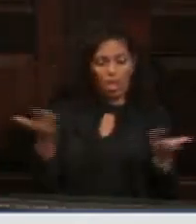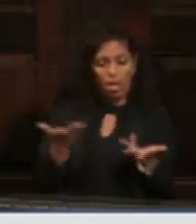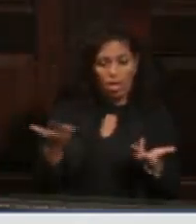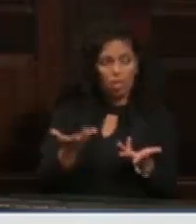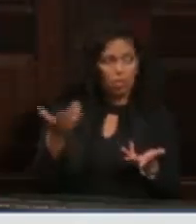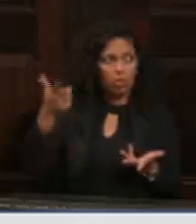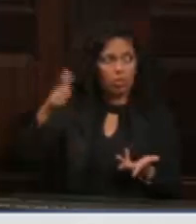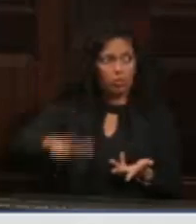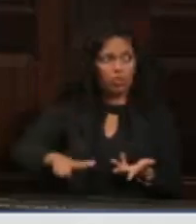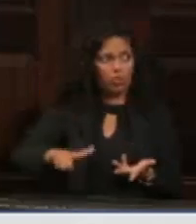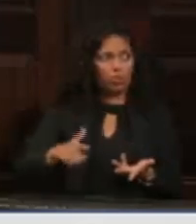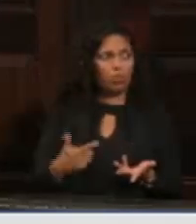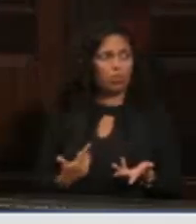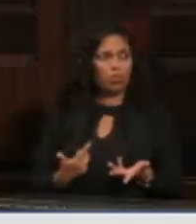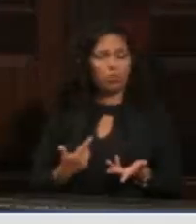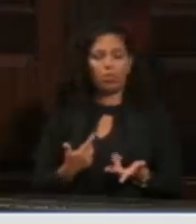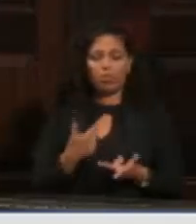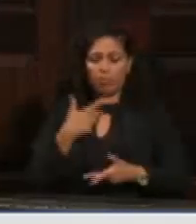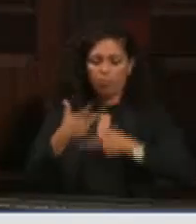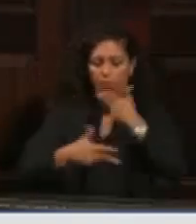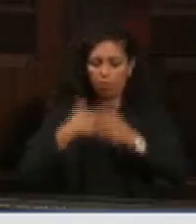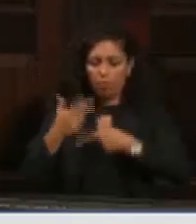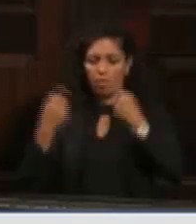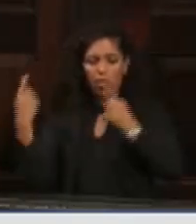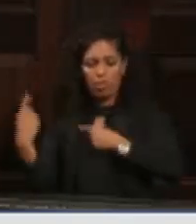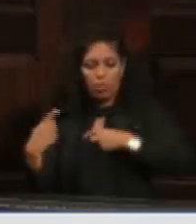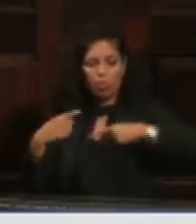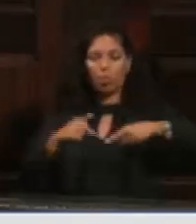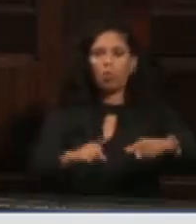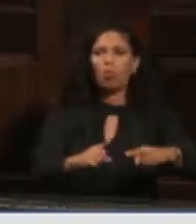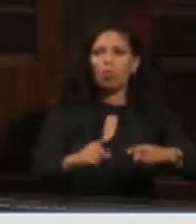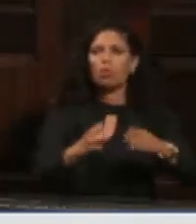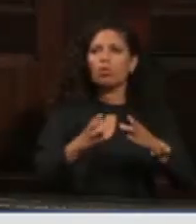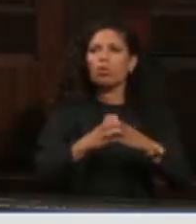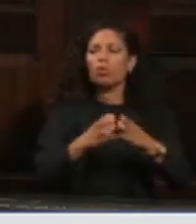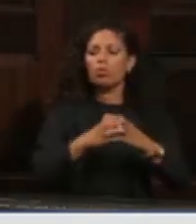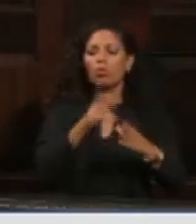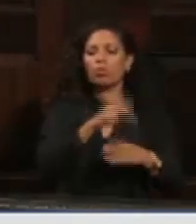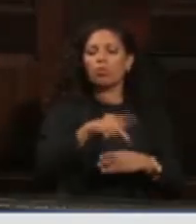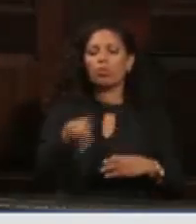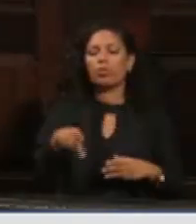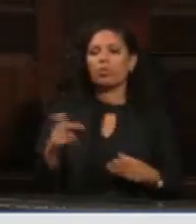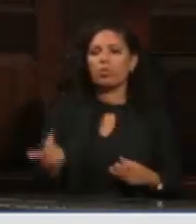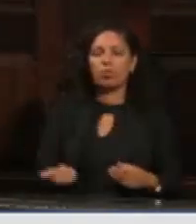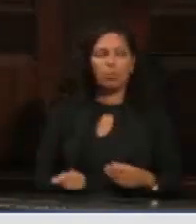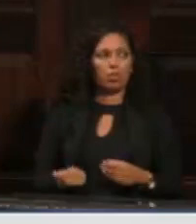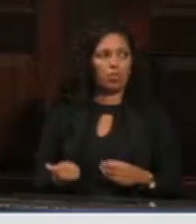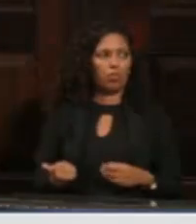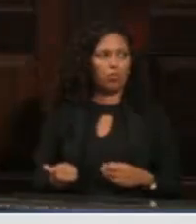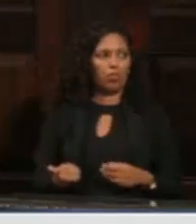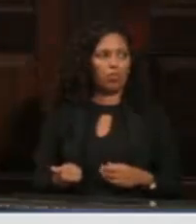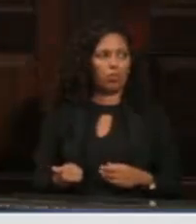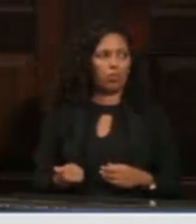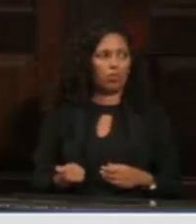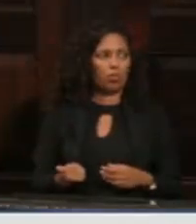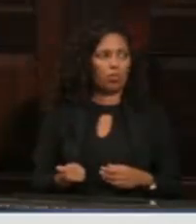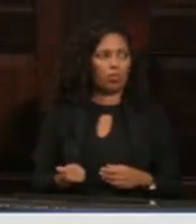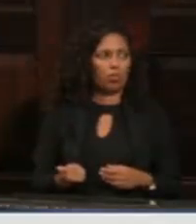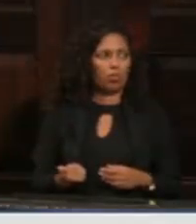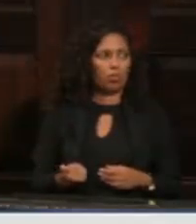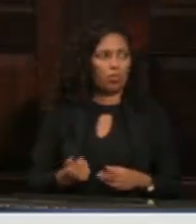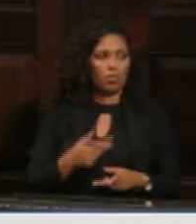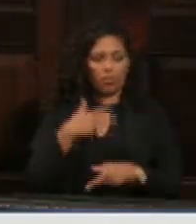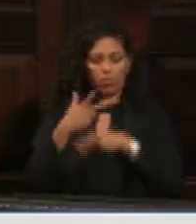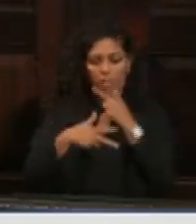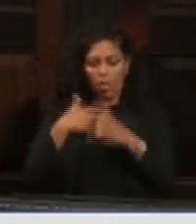novo, repetir essa toada tão presente em setores da extrema-direita brasileira, de que